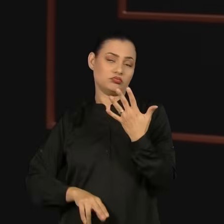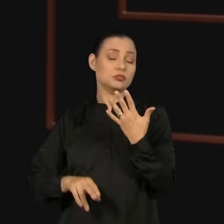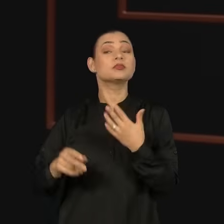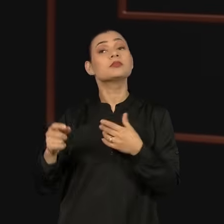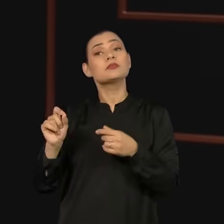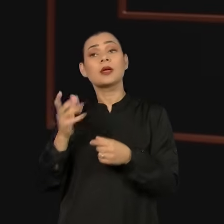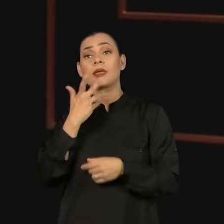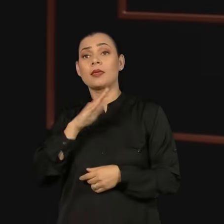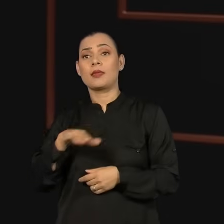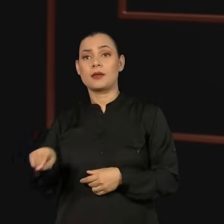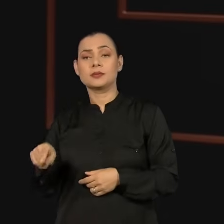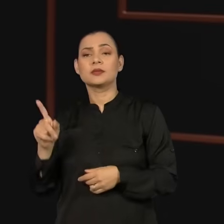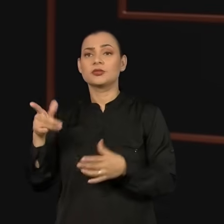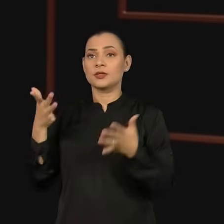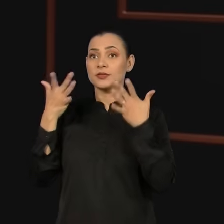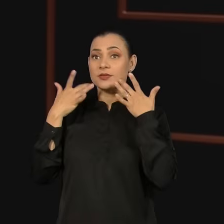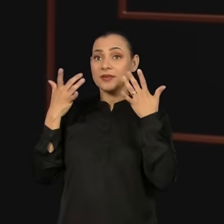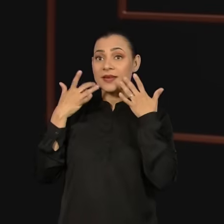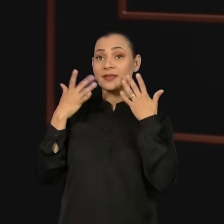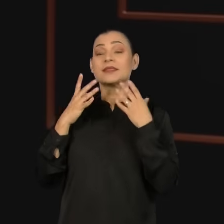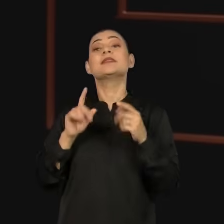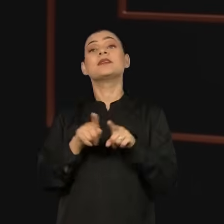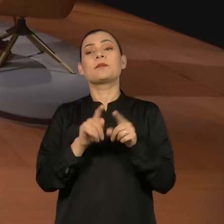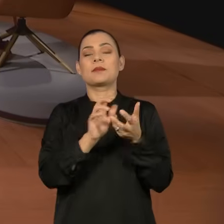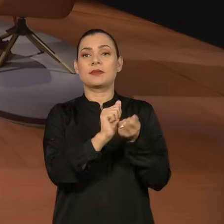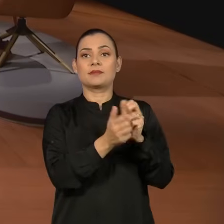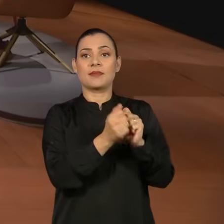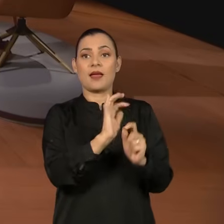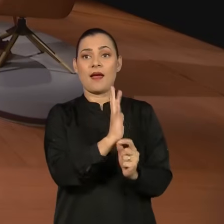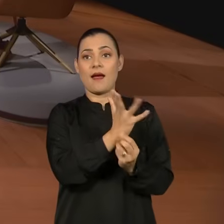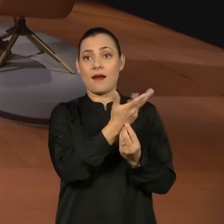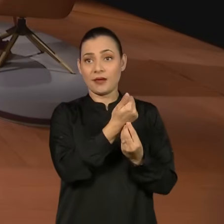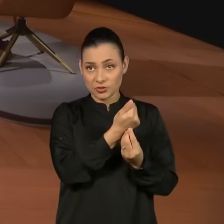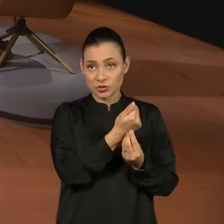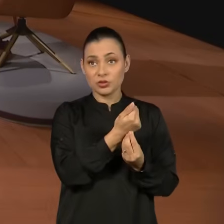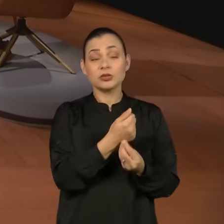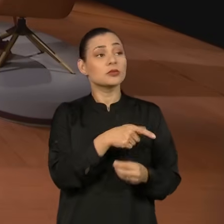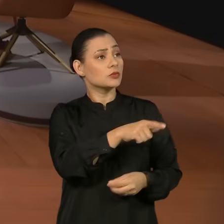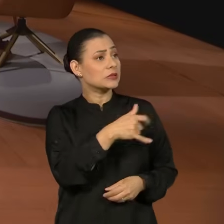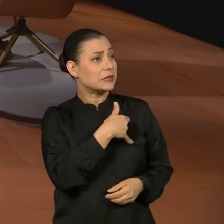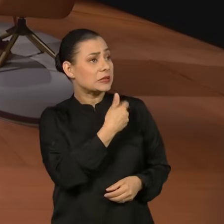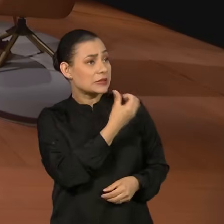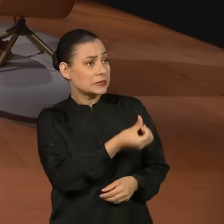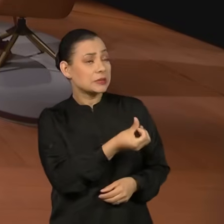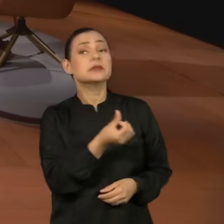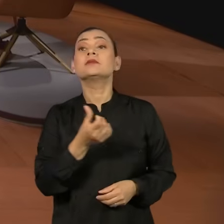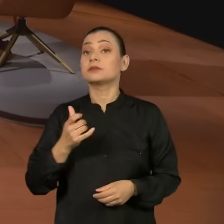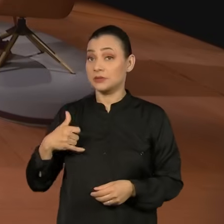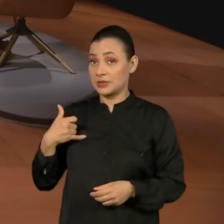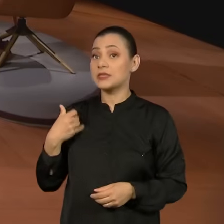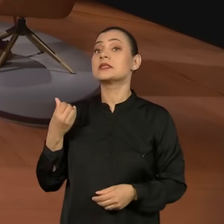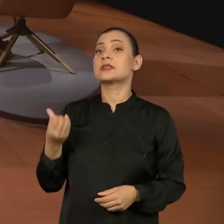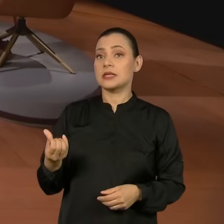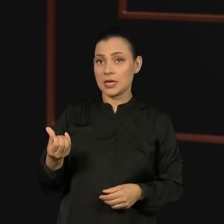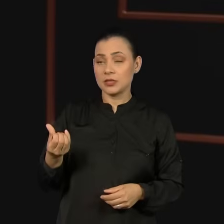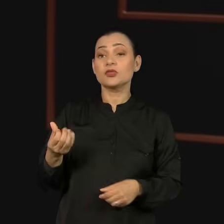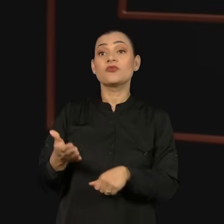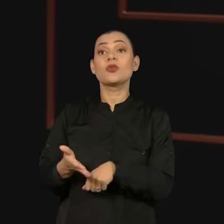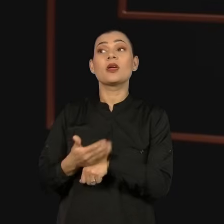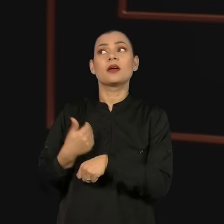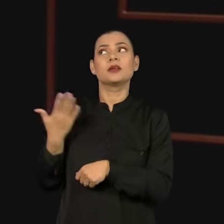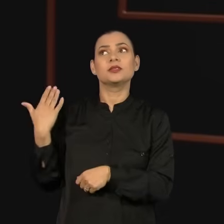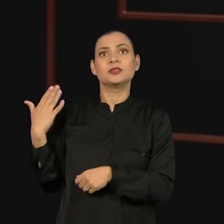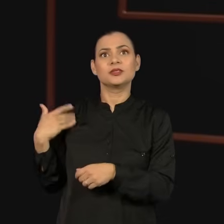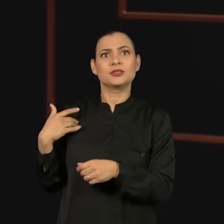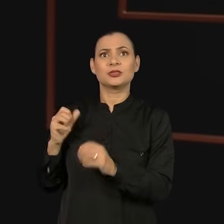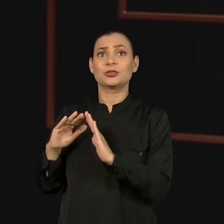para crianças, que era de teatro e de artes plásticas. E você tinha 6 anos? 6. Foi antes de eu entrar